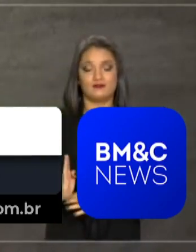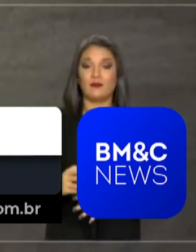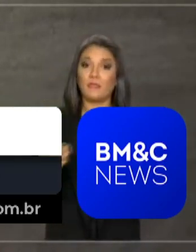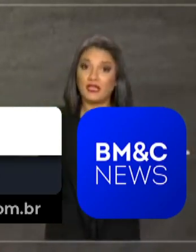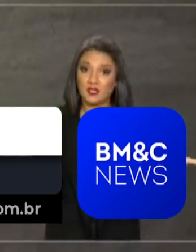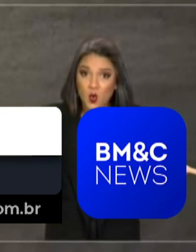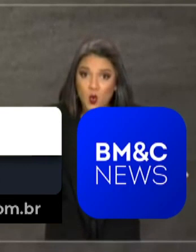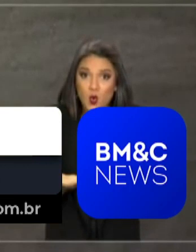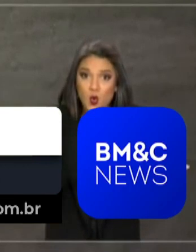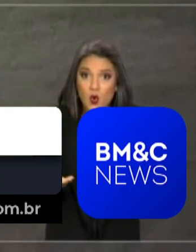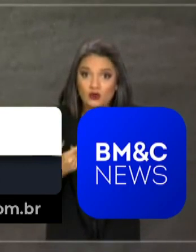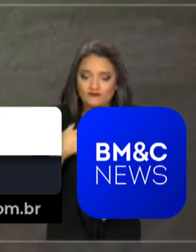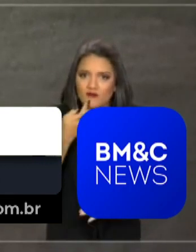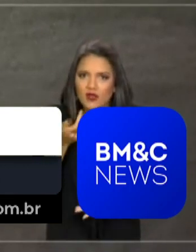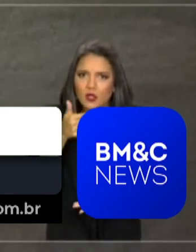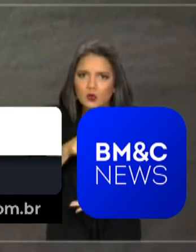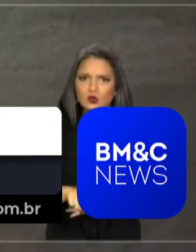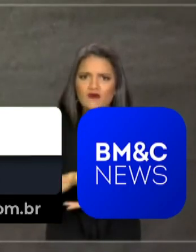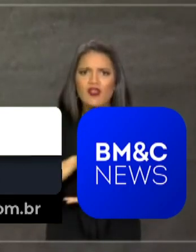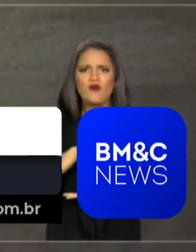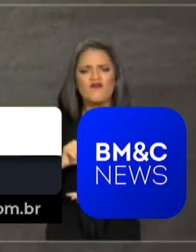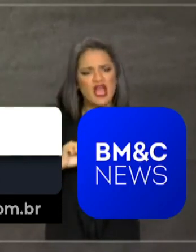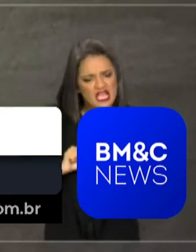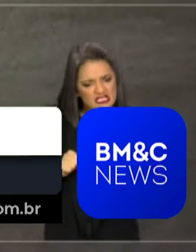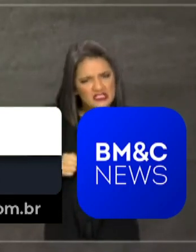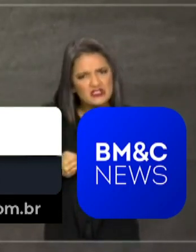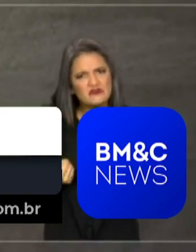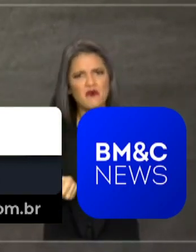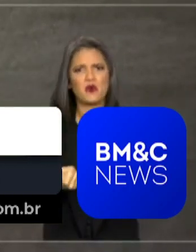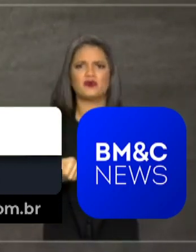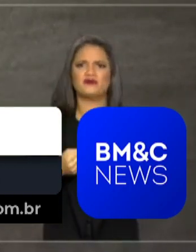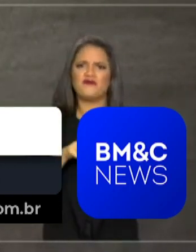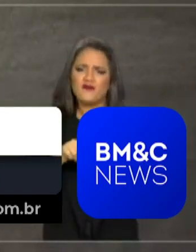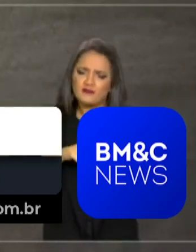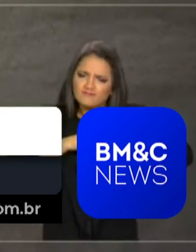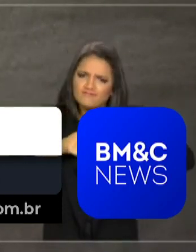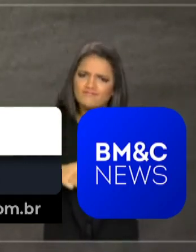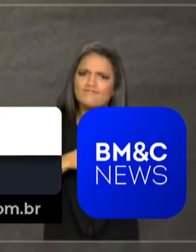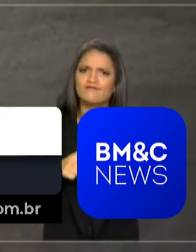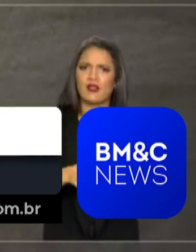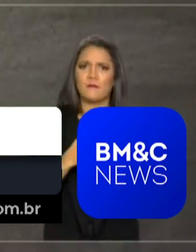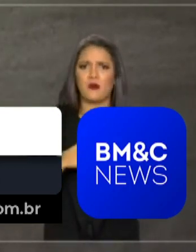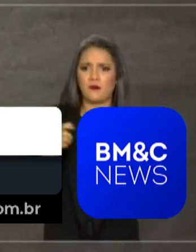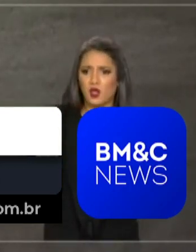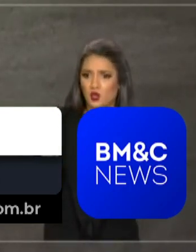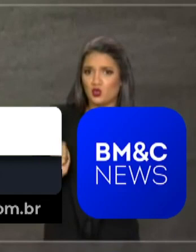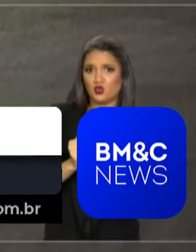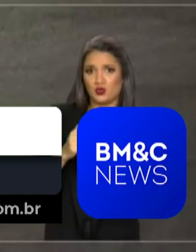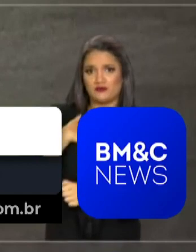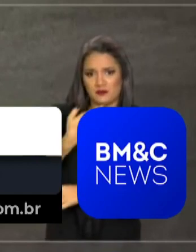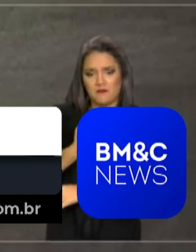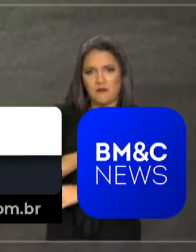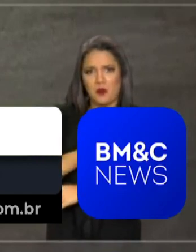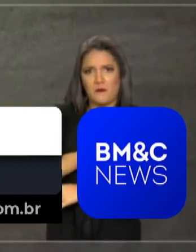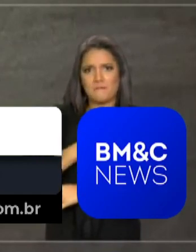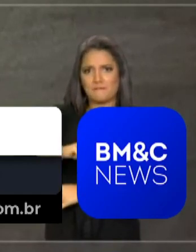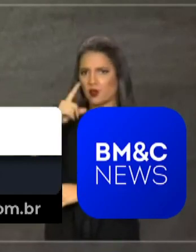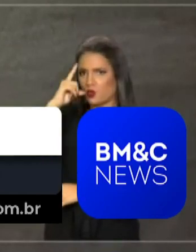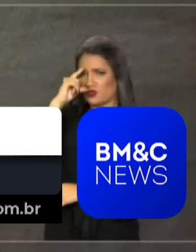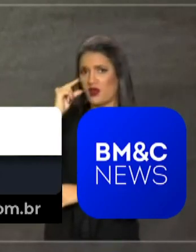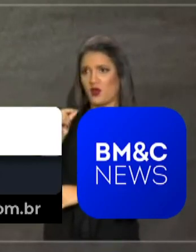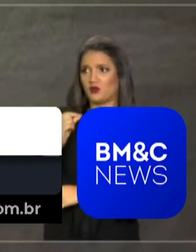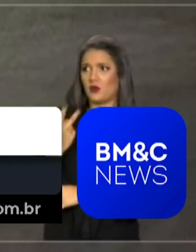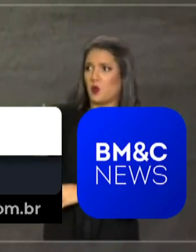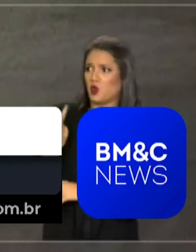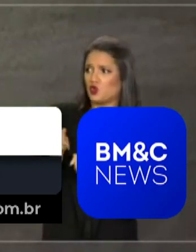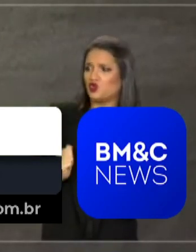Reafirmo hoje que farei todos os esforços para, juntamente com meu querido companheiro Geraldo Alckmin,